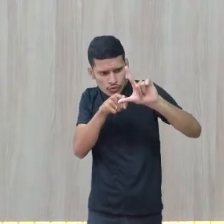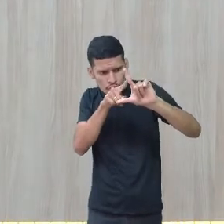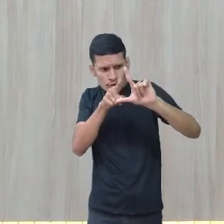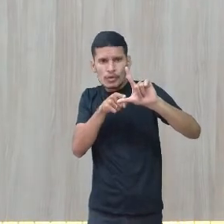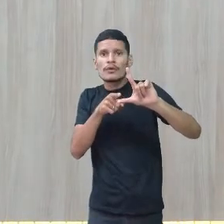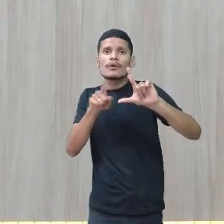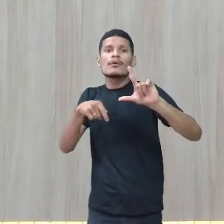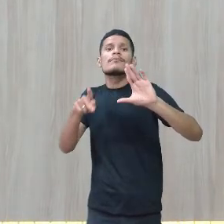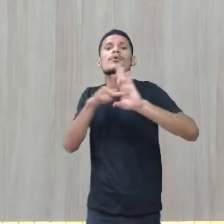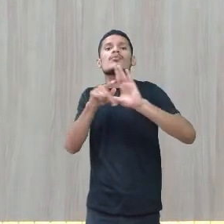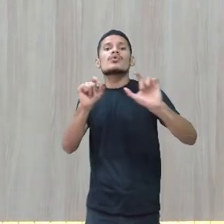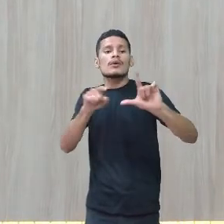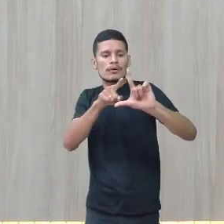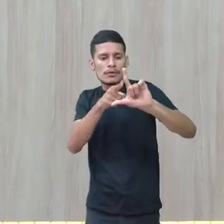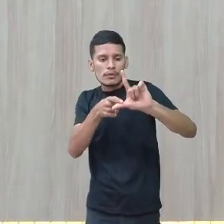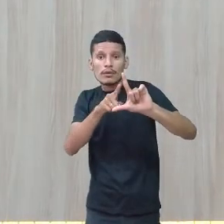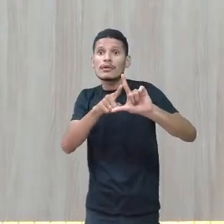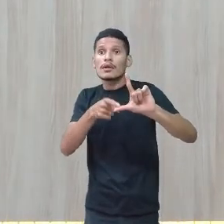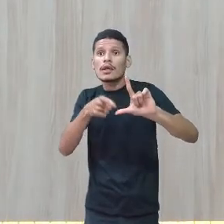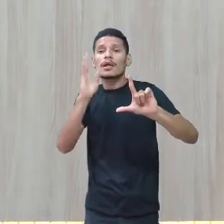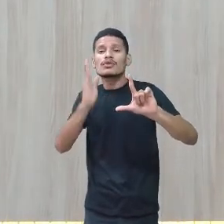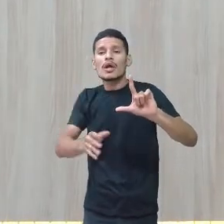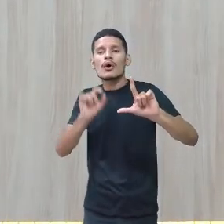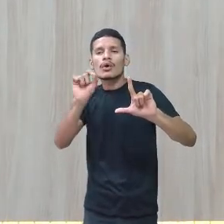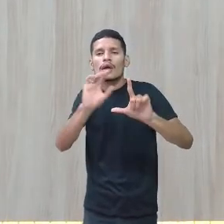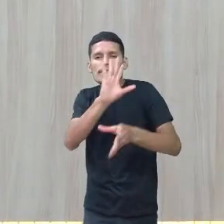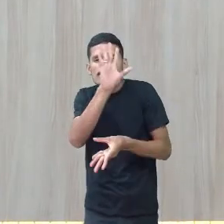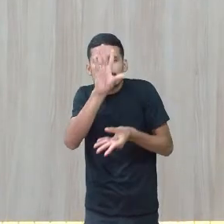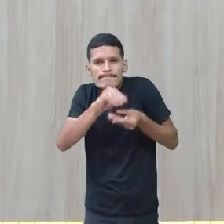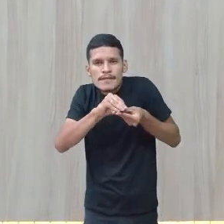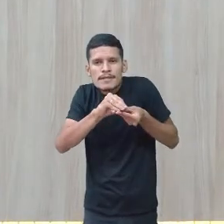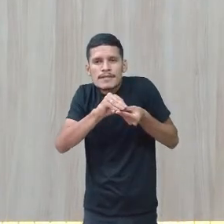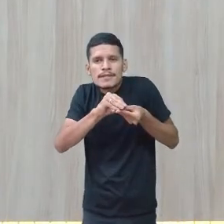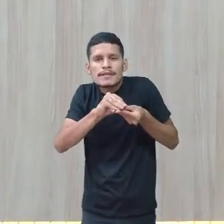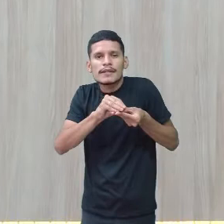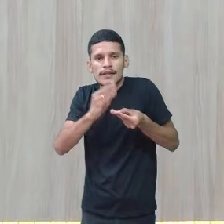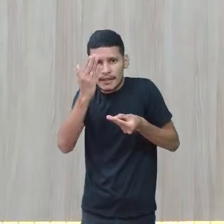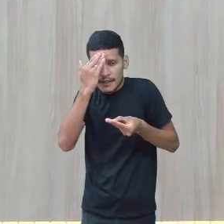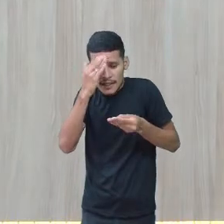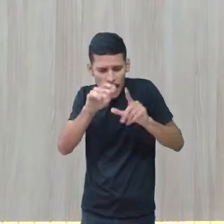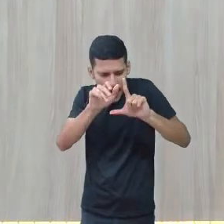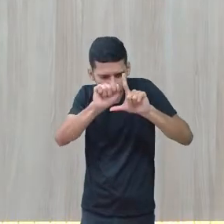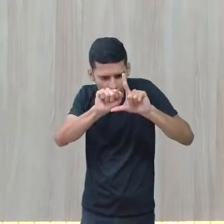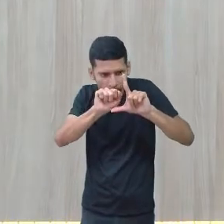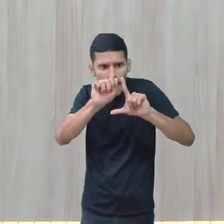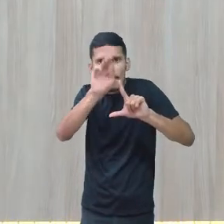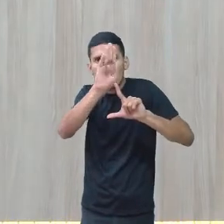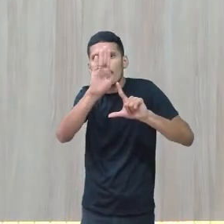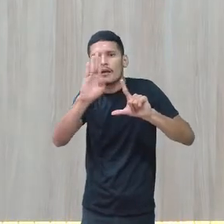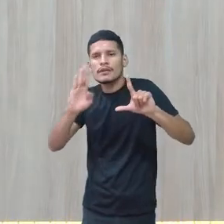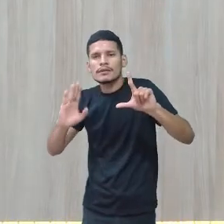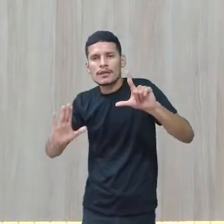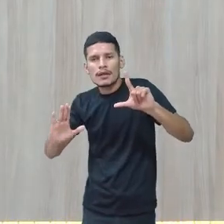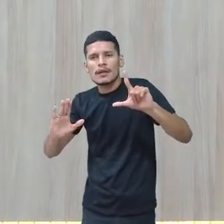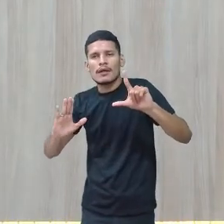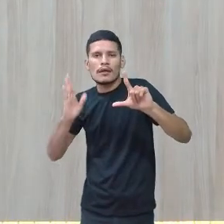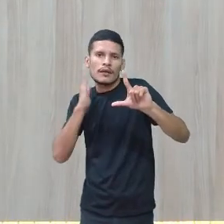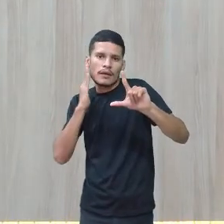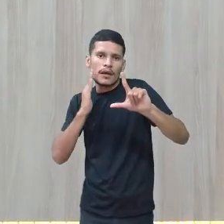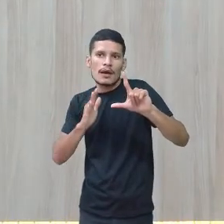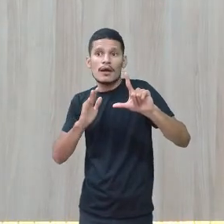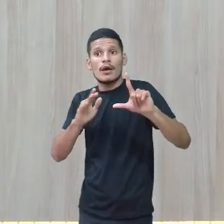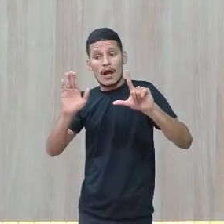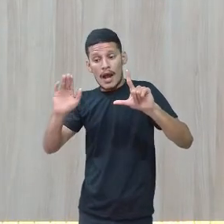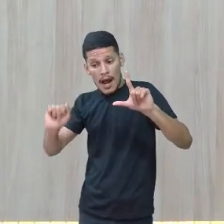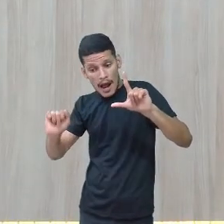agora eu já escrevi com letras minúsculas para representar cada um desses pontos, né? O ponto A é o